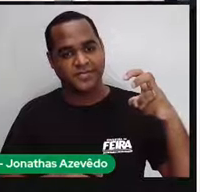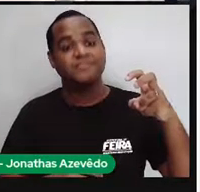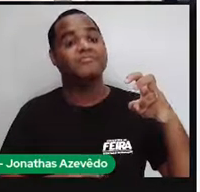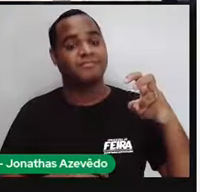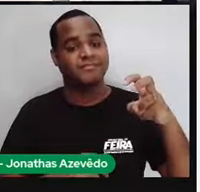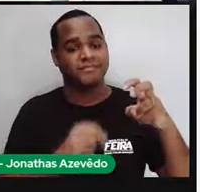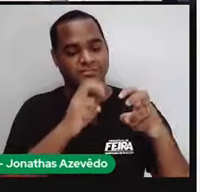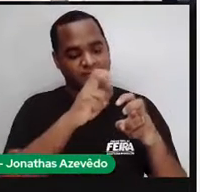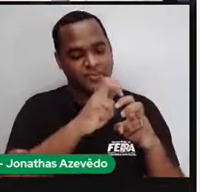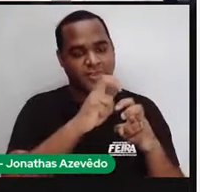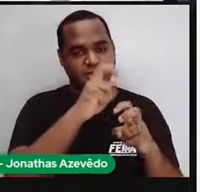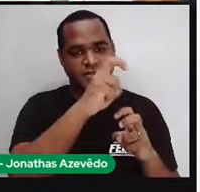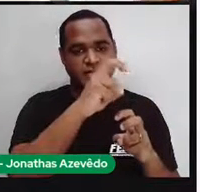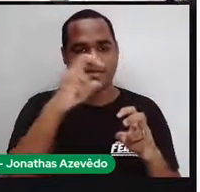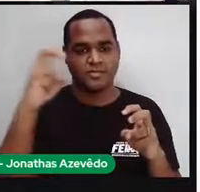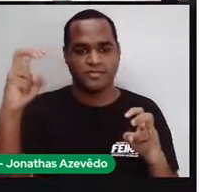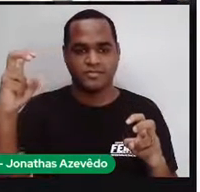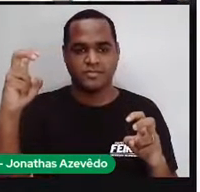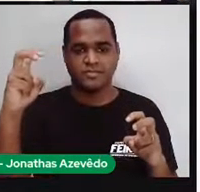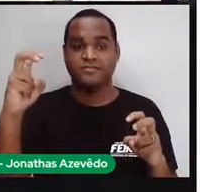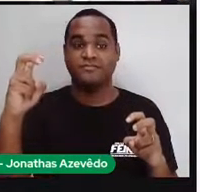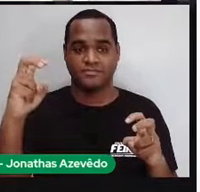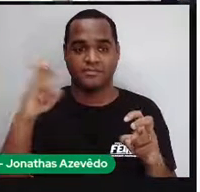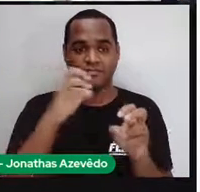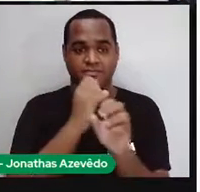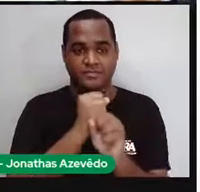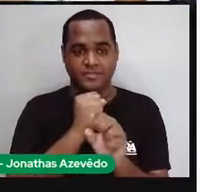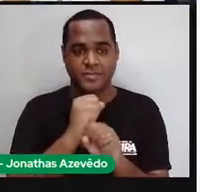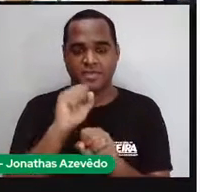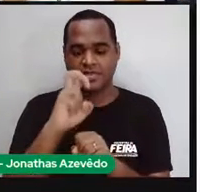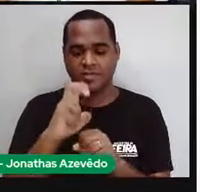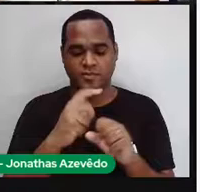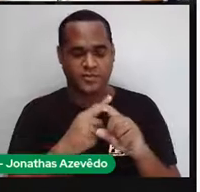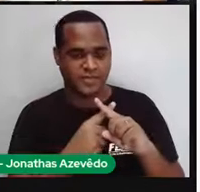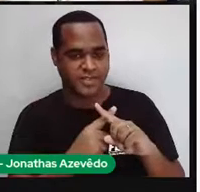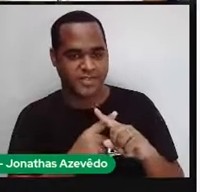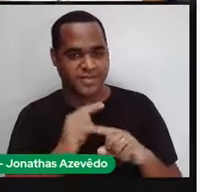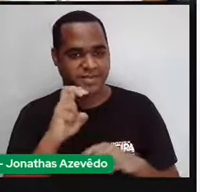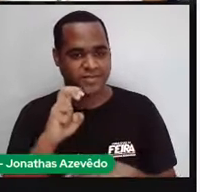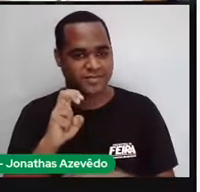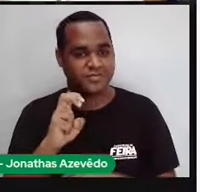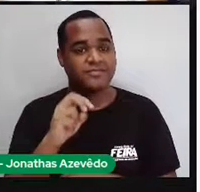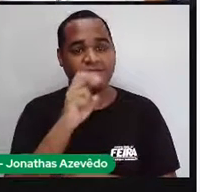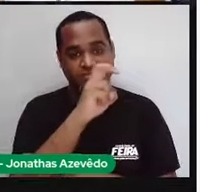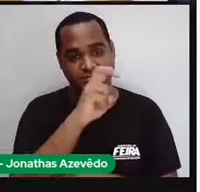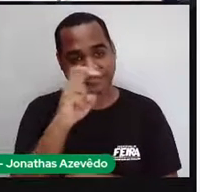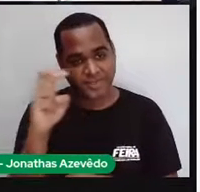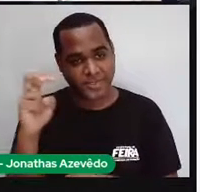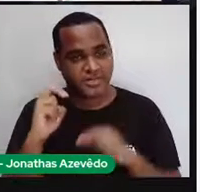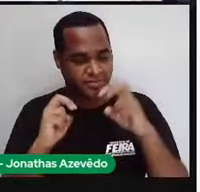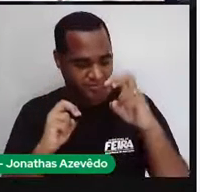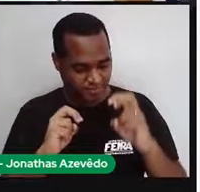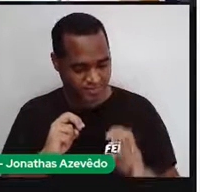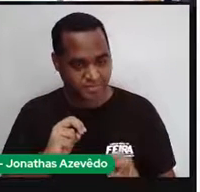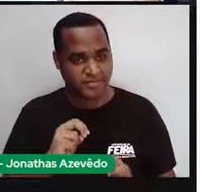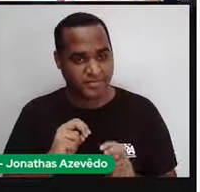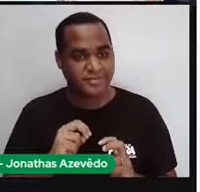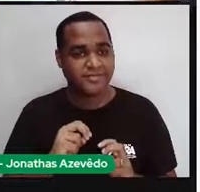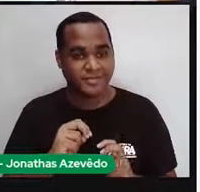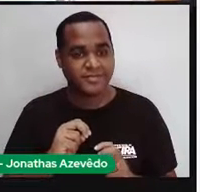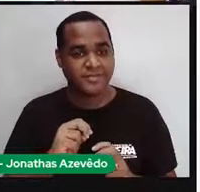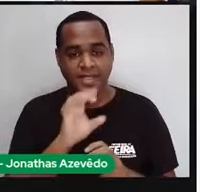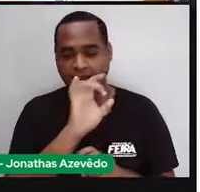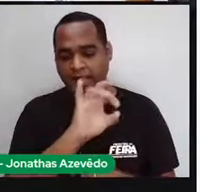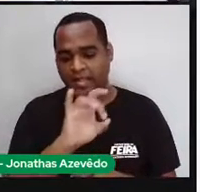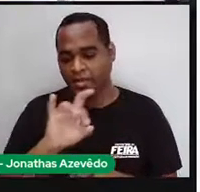M5 M5 metros por 5 metros com 5 fileiras cada fileira com